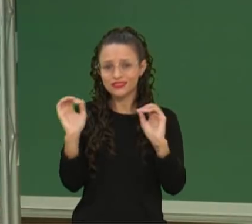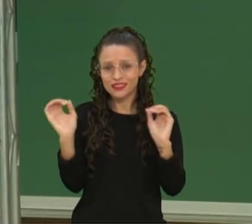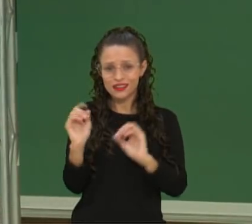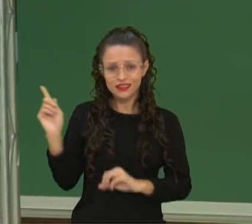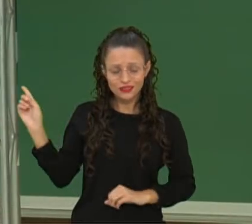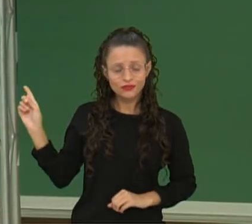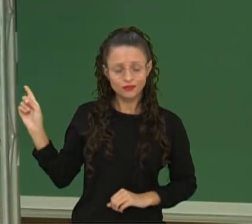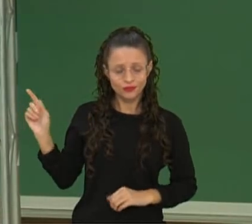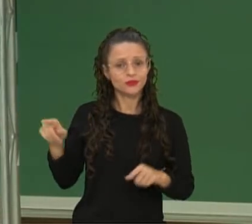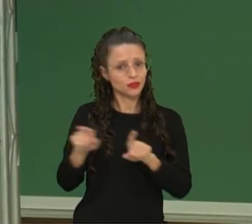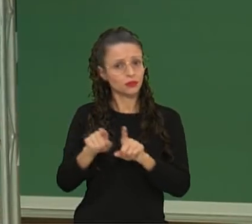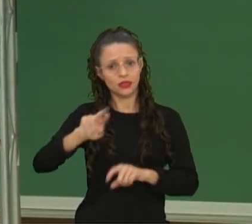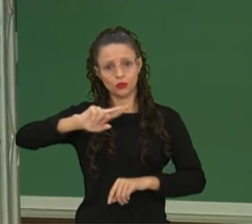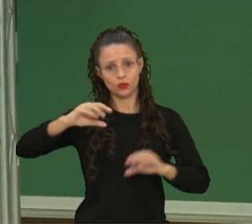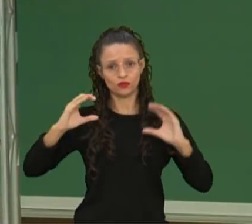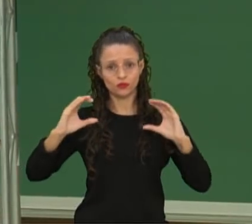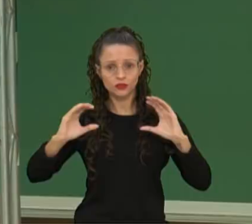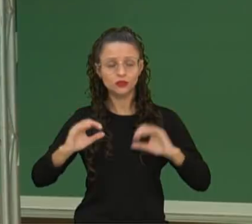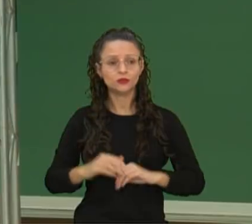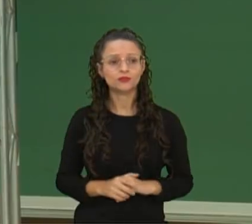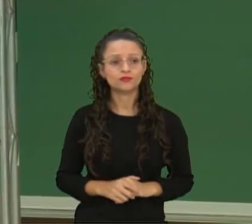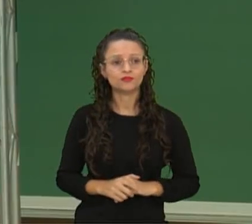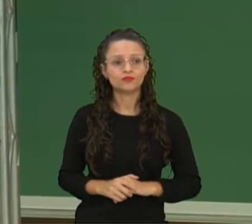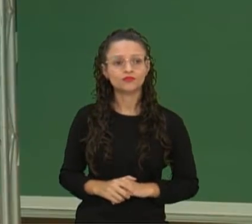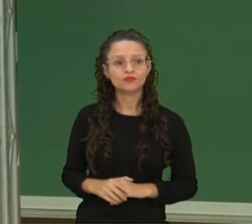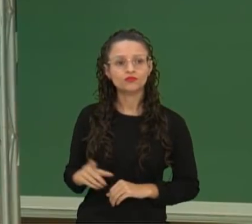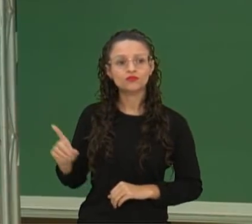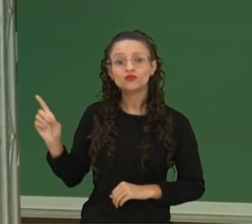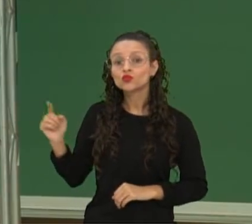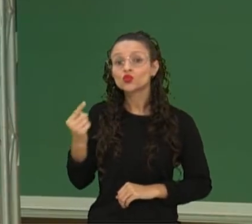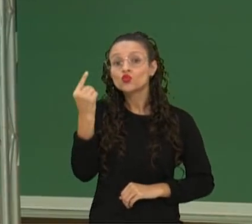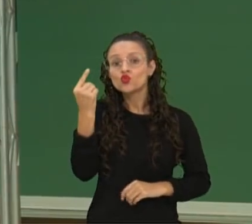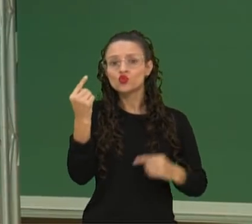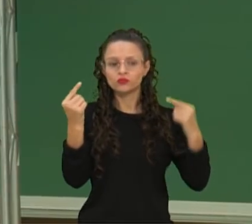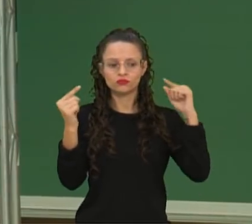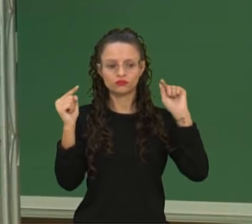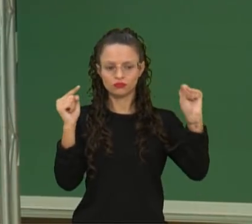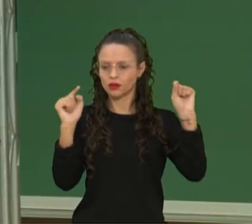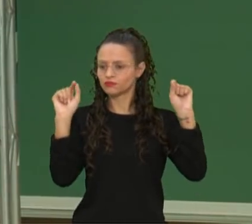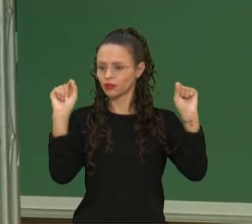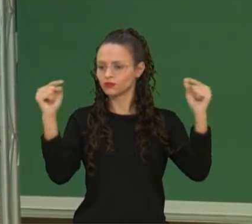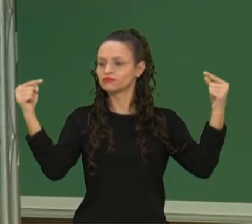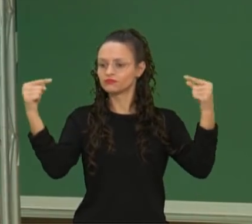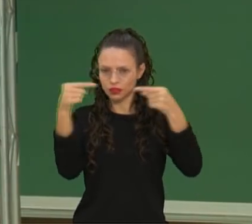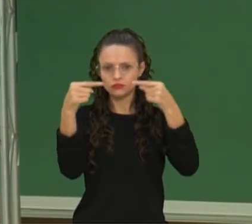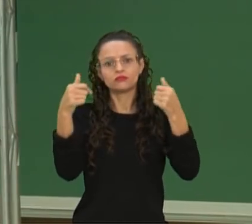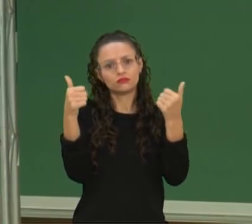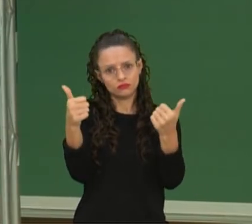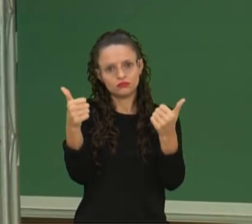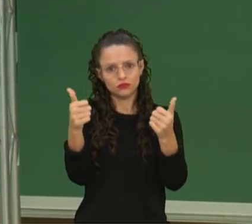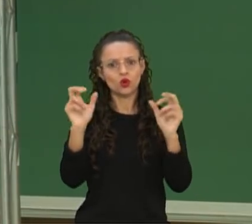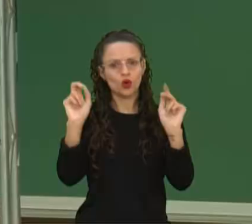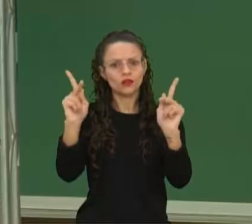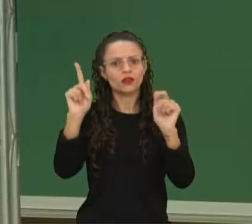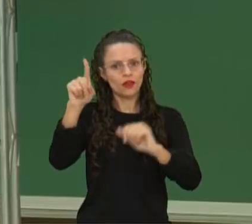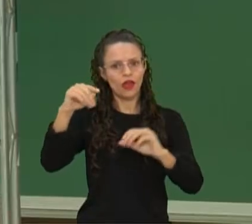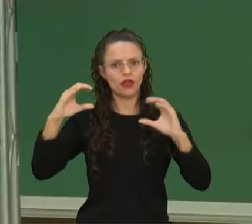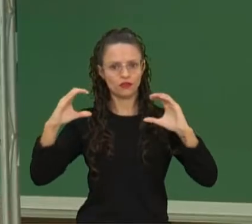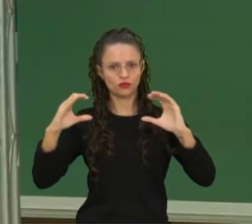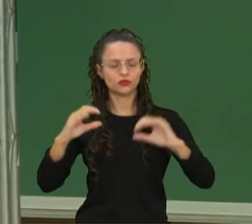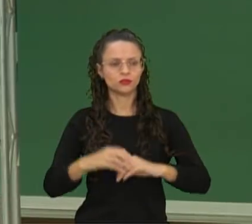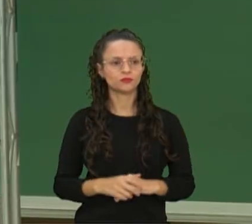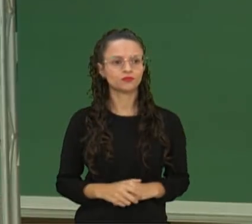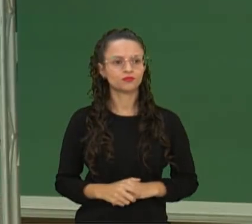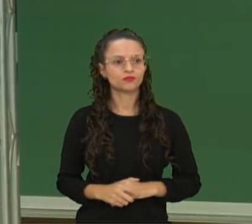ninguém, né? Então também não é função. Aqui eu tenho só um elemento, mas ele tem relação com um único de lá, então é função sem